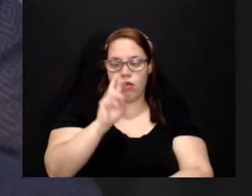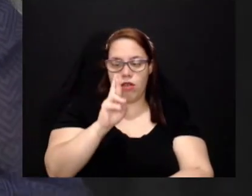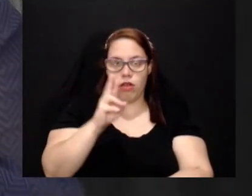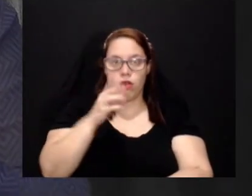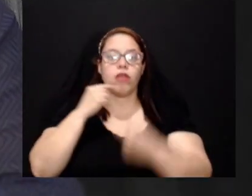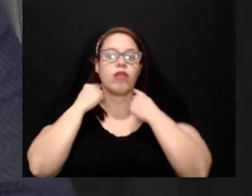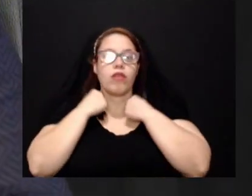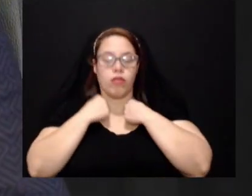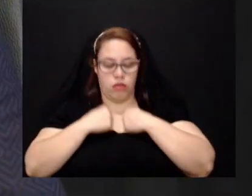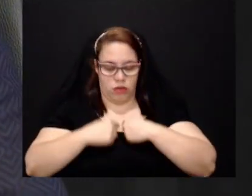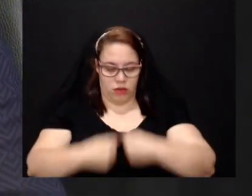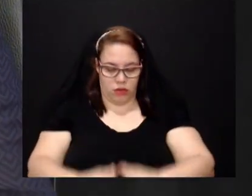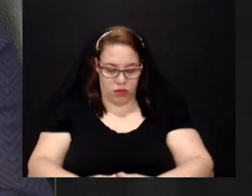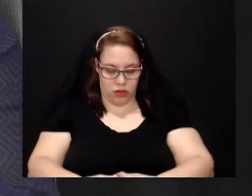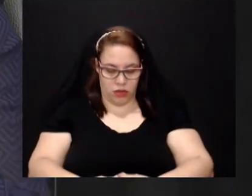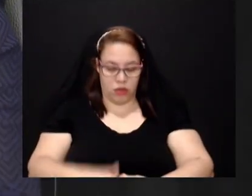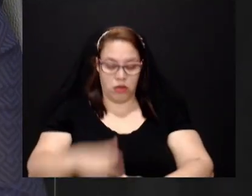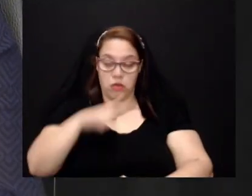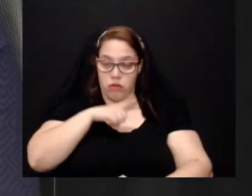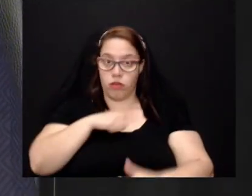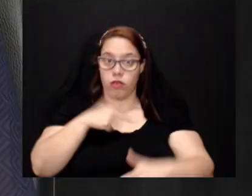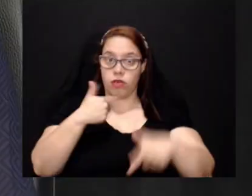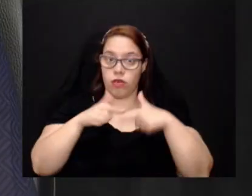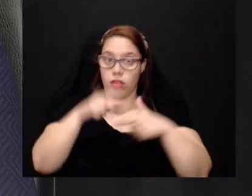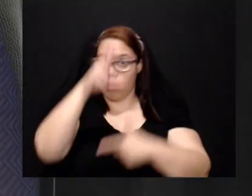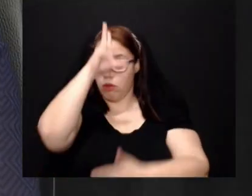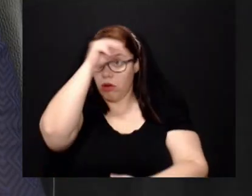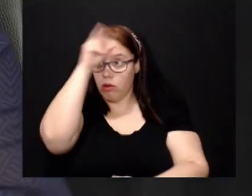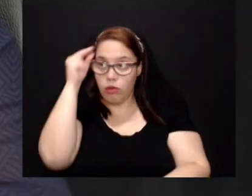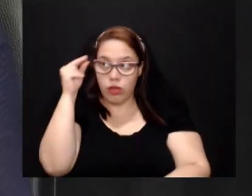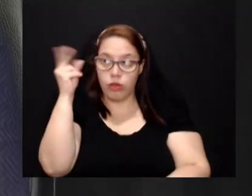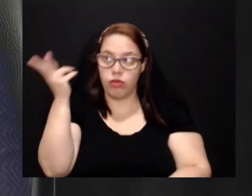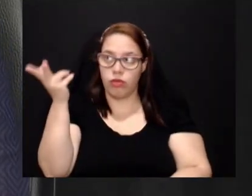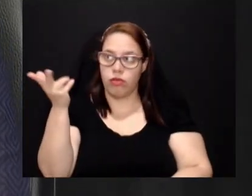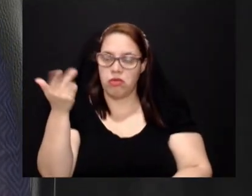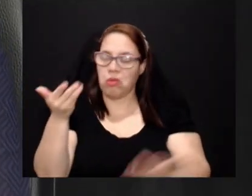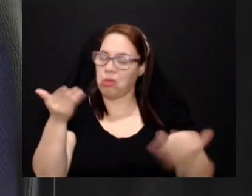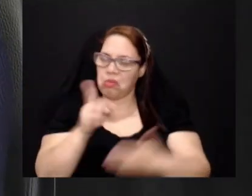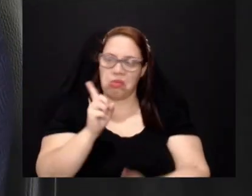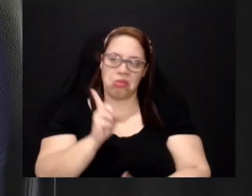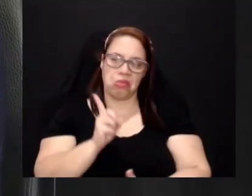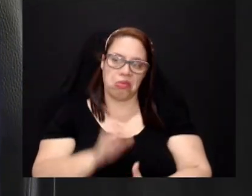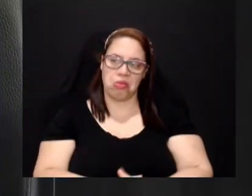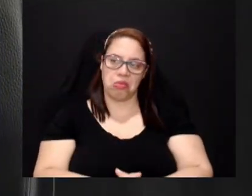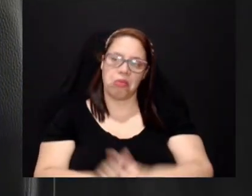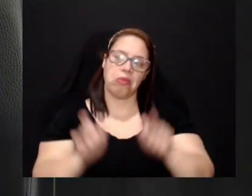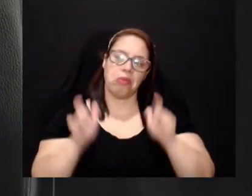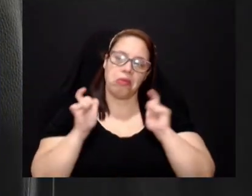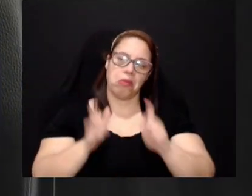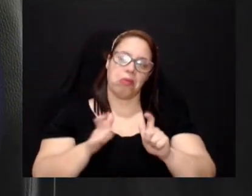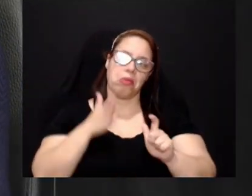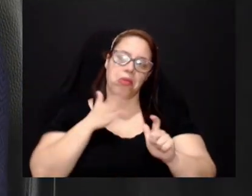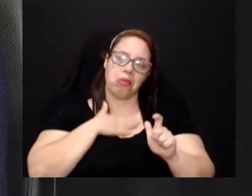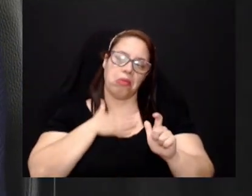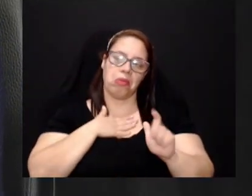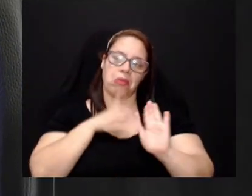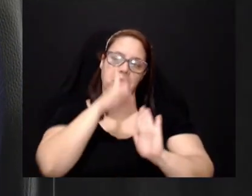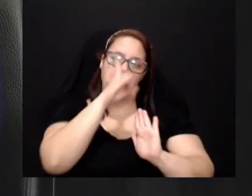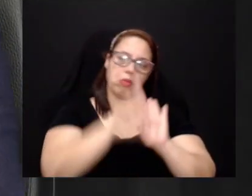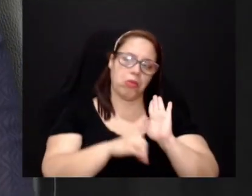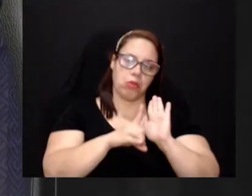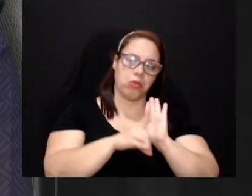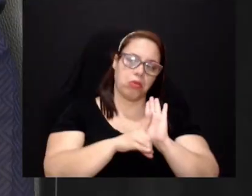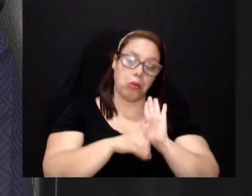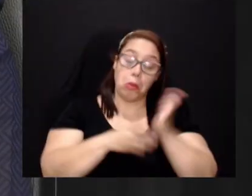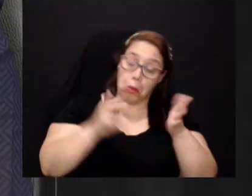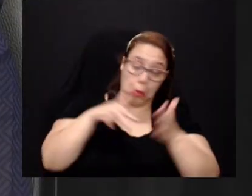ver que eu tenho um crachá porque eu trabalho na prefeitura. Então agora não, eu vejo assim, esse espaço é meu por direito, eu tenho direito a estar aqui, eu